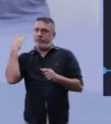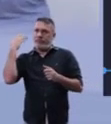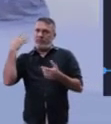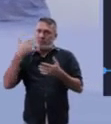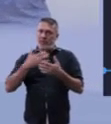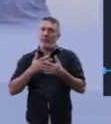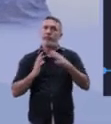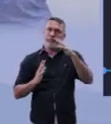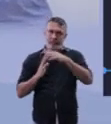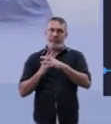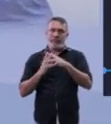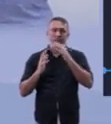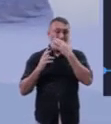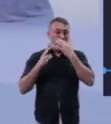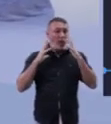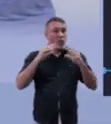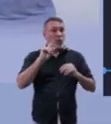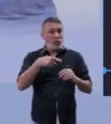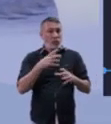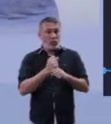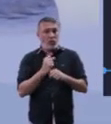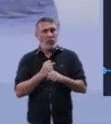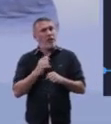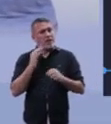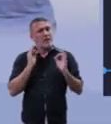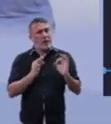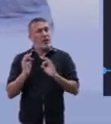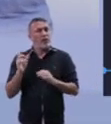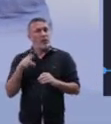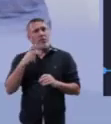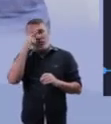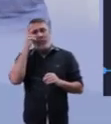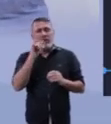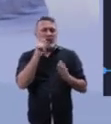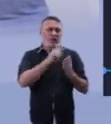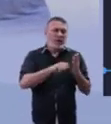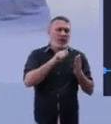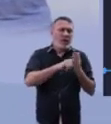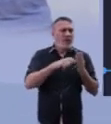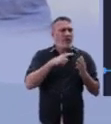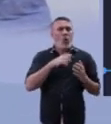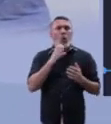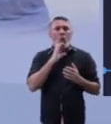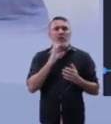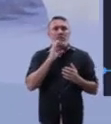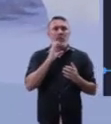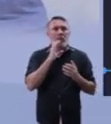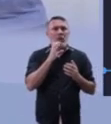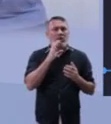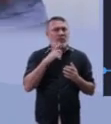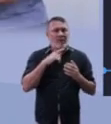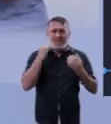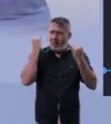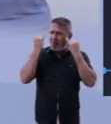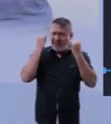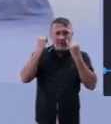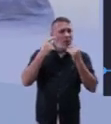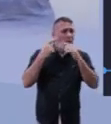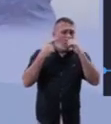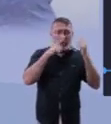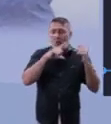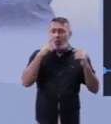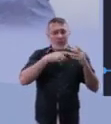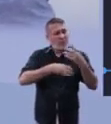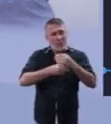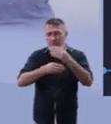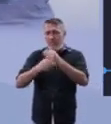e todas alcançaram a nota 1000. E a tendência é essa mesmo, a galera vai escrevendo muito, vai conhecendo muito, uma gama de